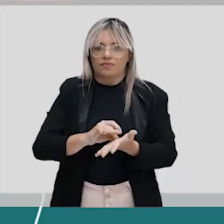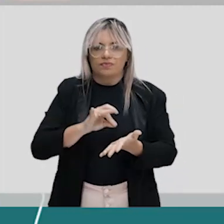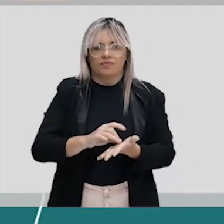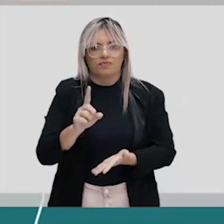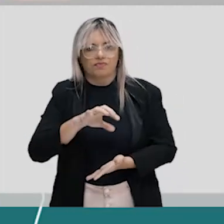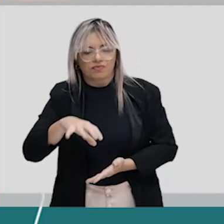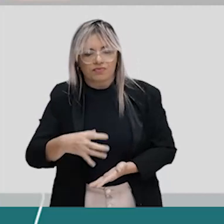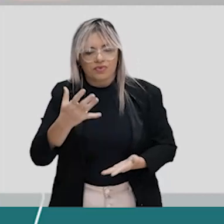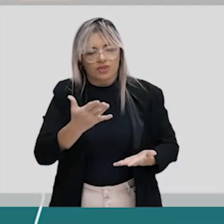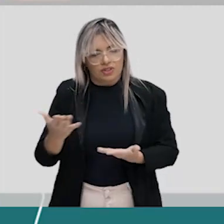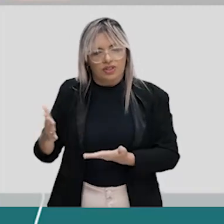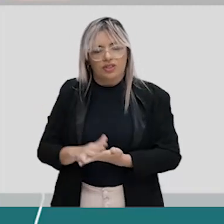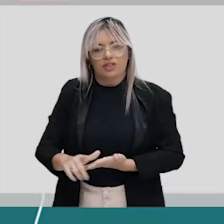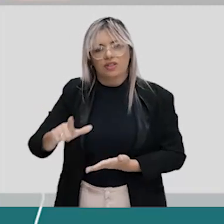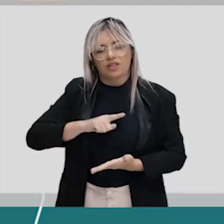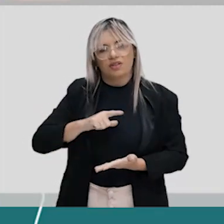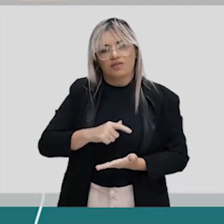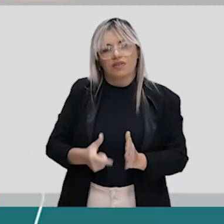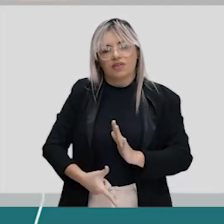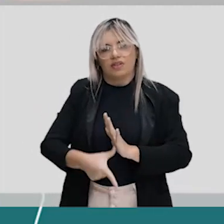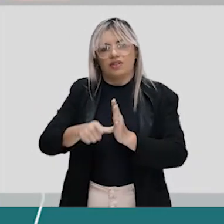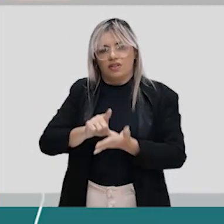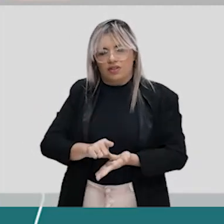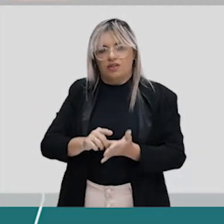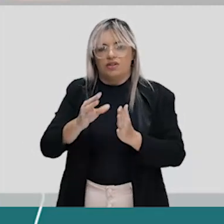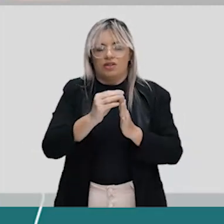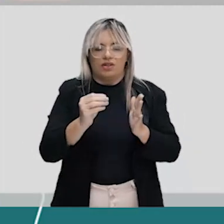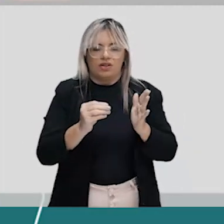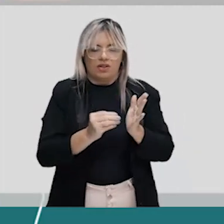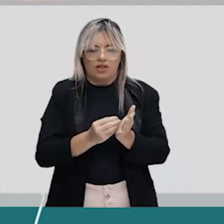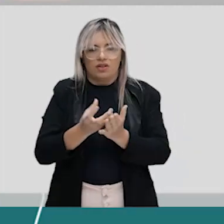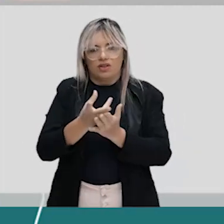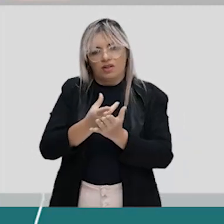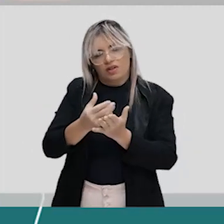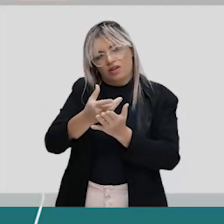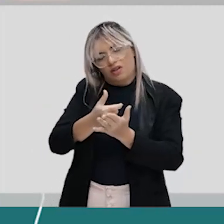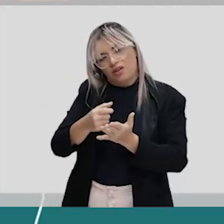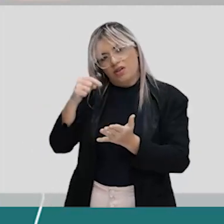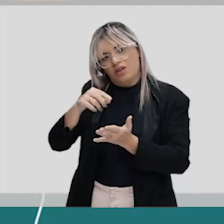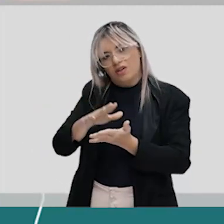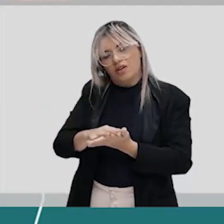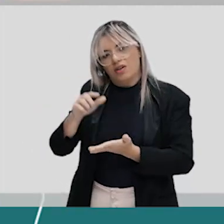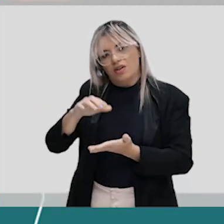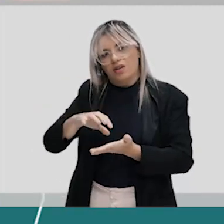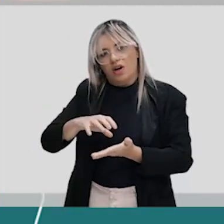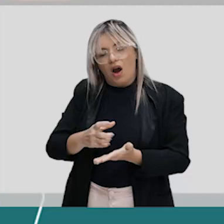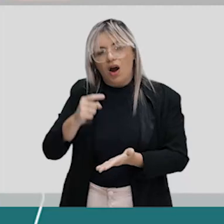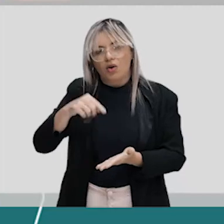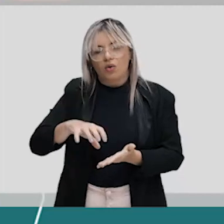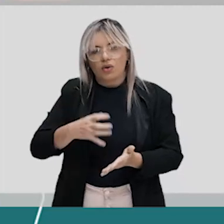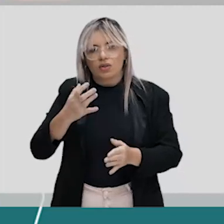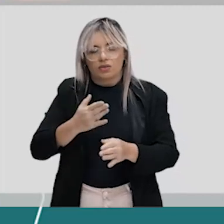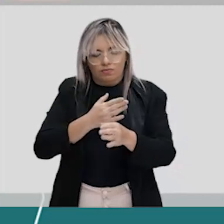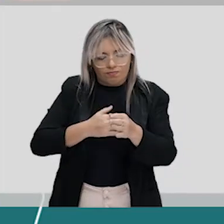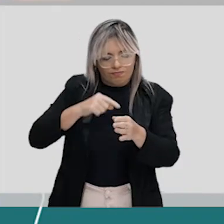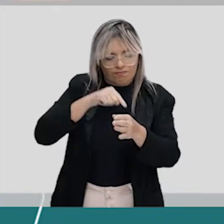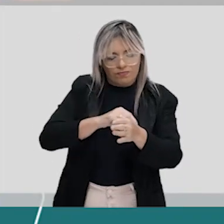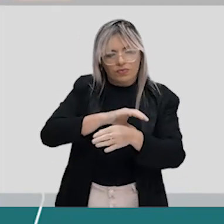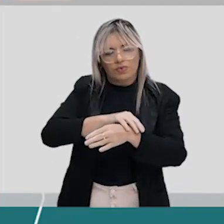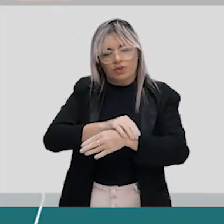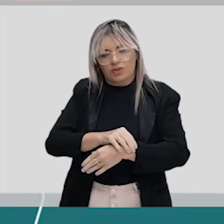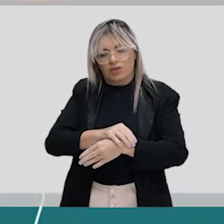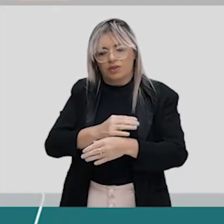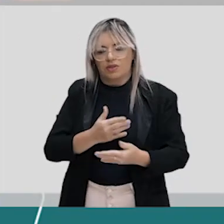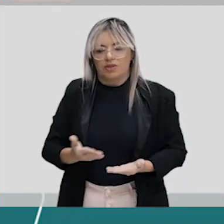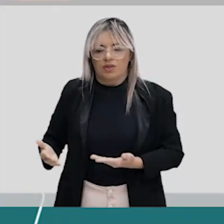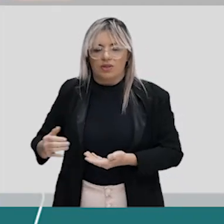aqui numa aula anterior, na qual eu mostrei que na NFL acontecem mais lesões do que nas lutas, nos combates que